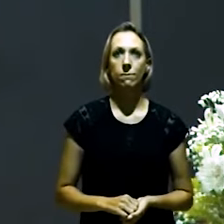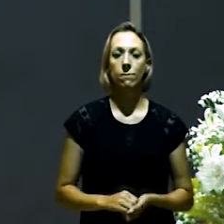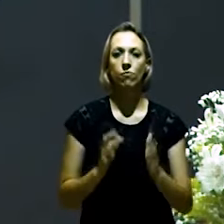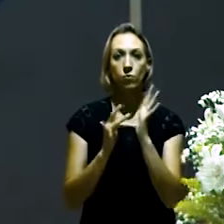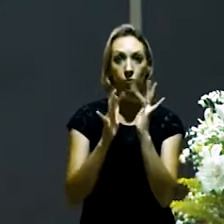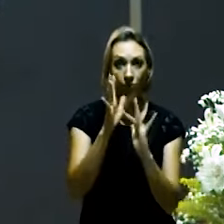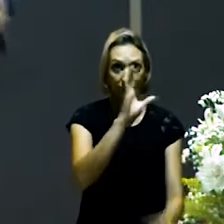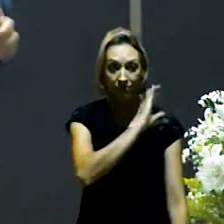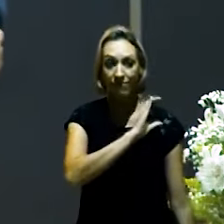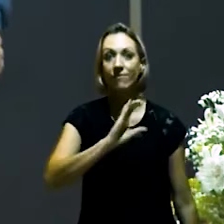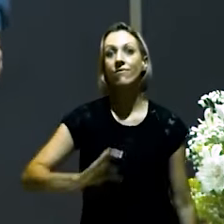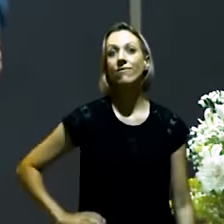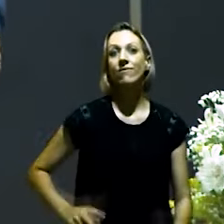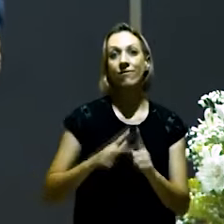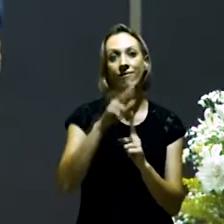Cristo venceu.